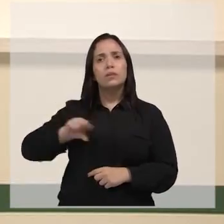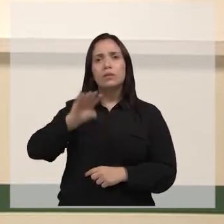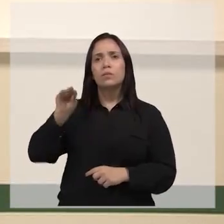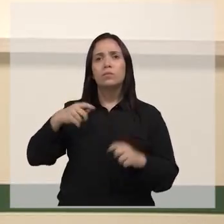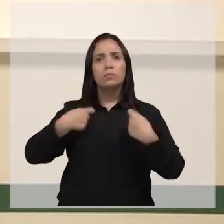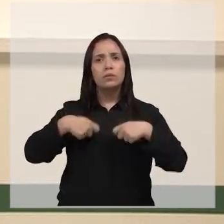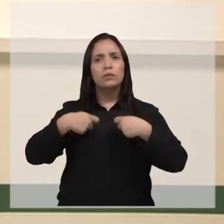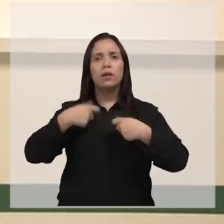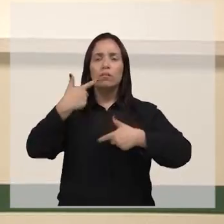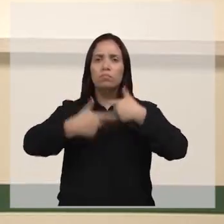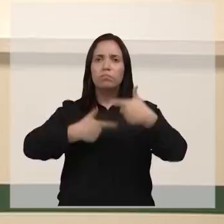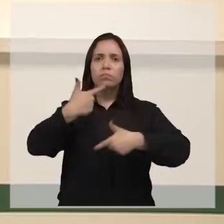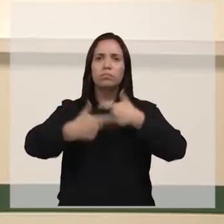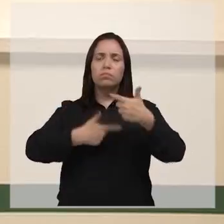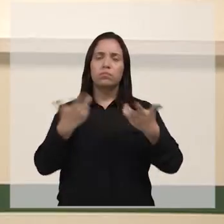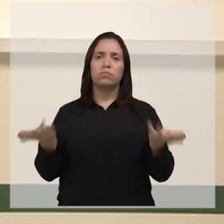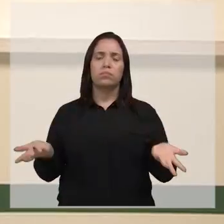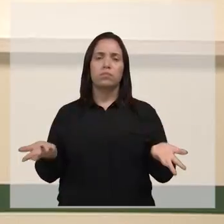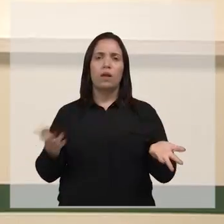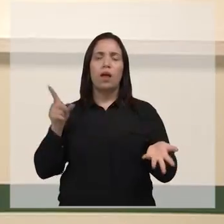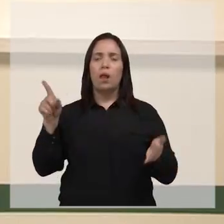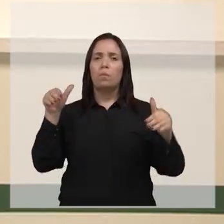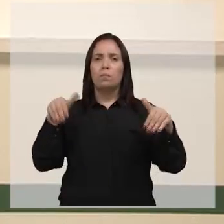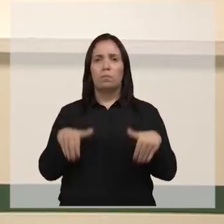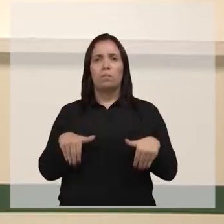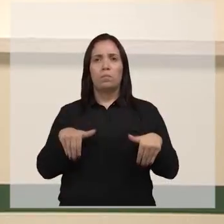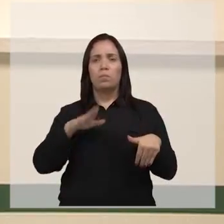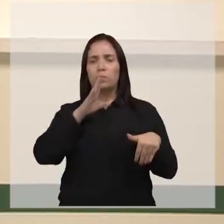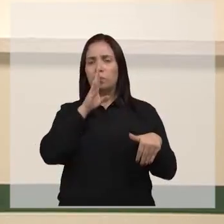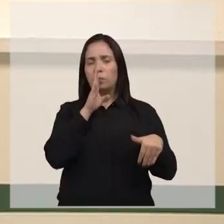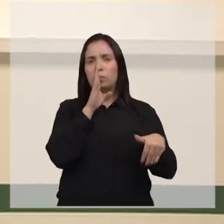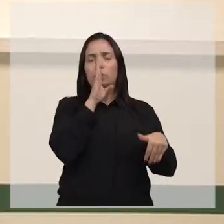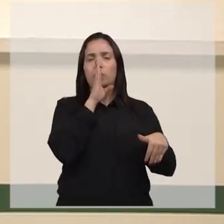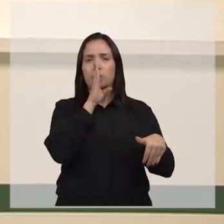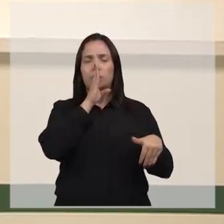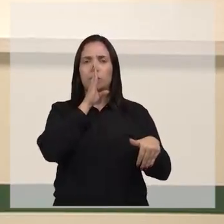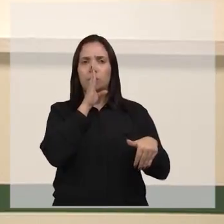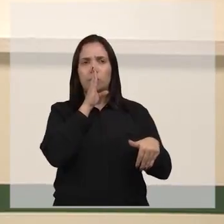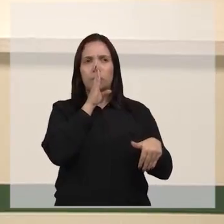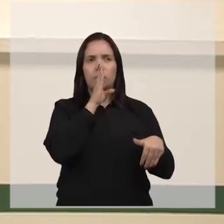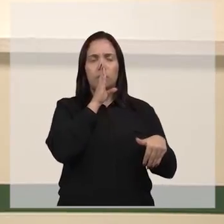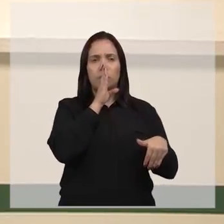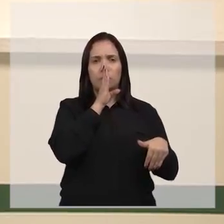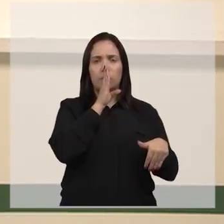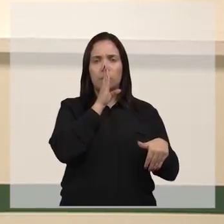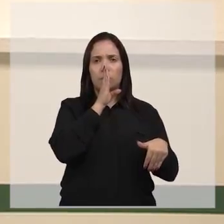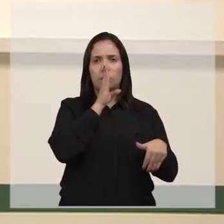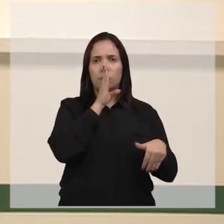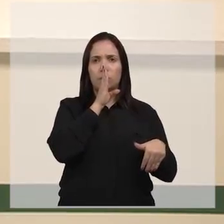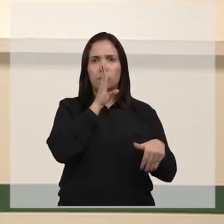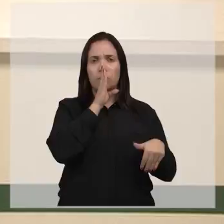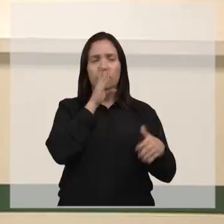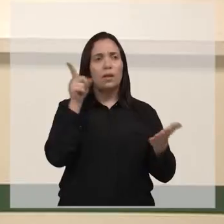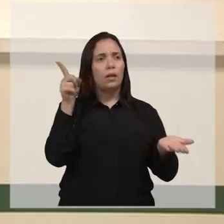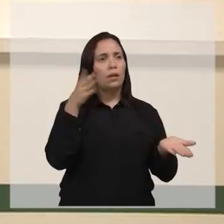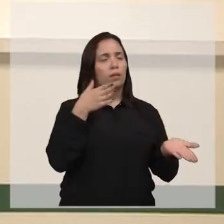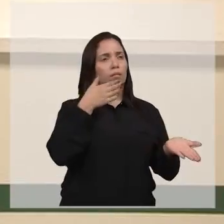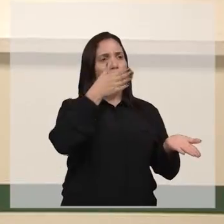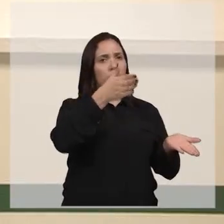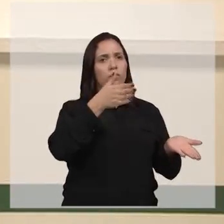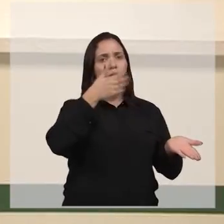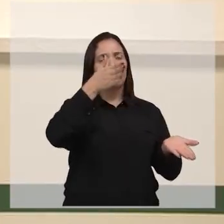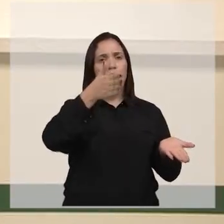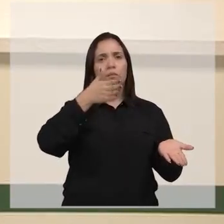precisa fazer política. Também. Ele fica só ele fica dando aquele aprofessoral,